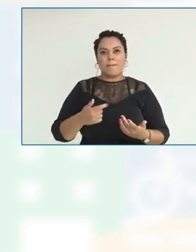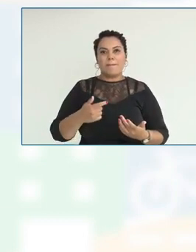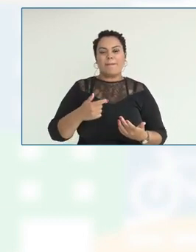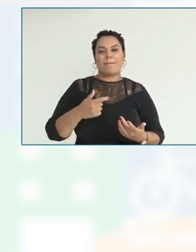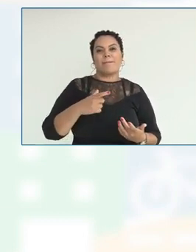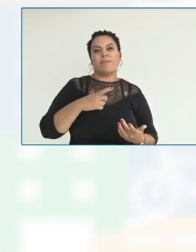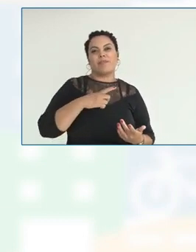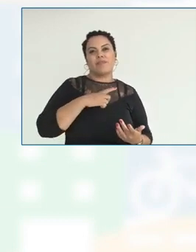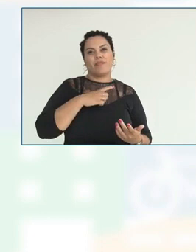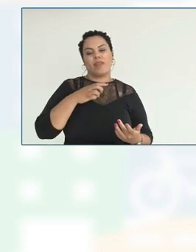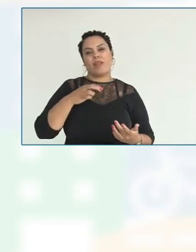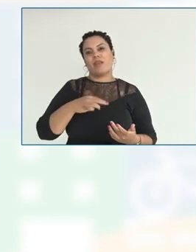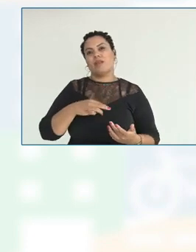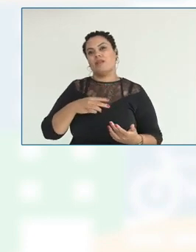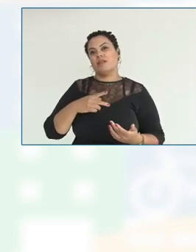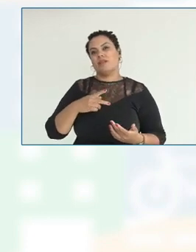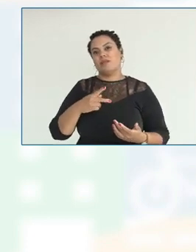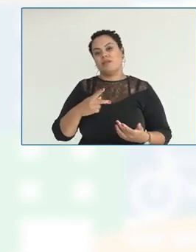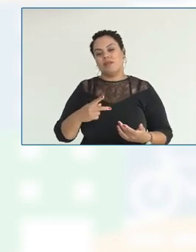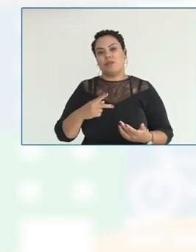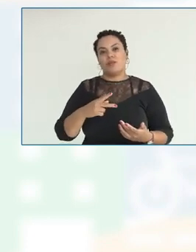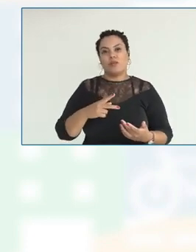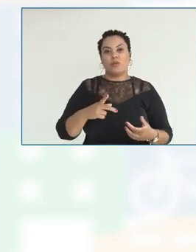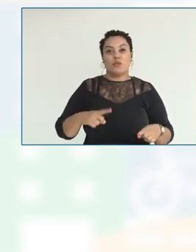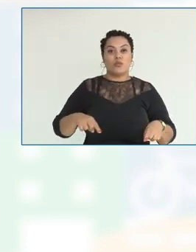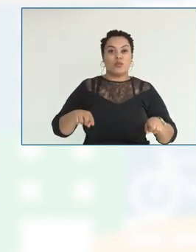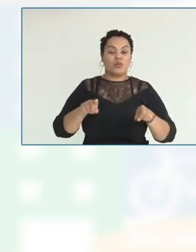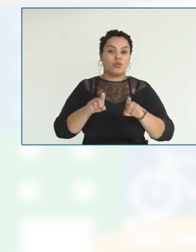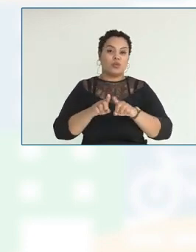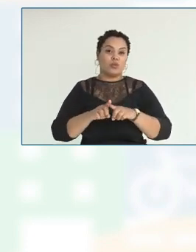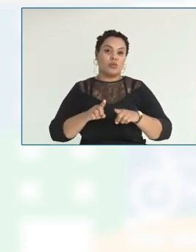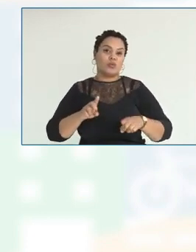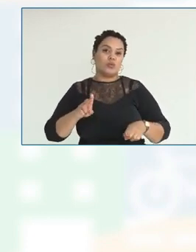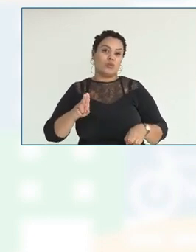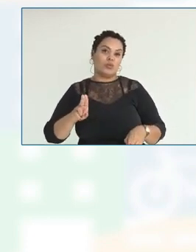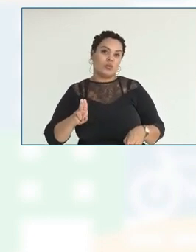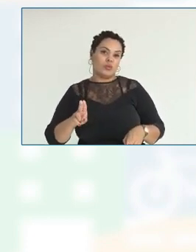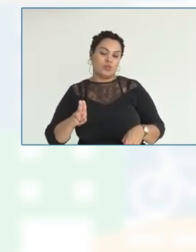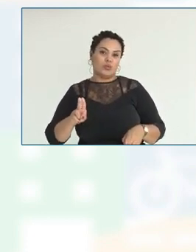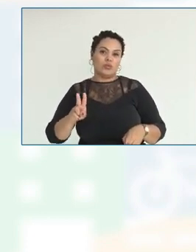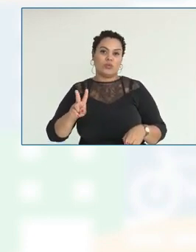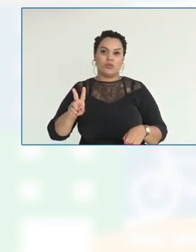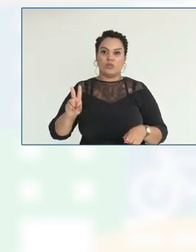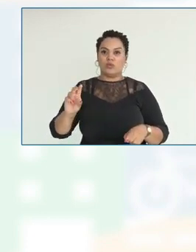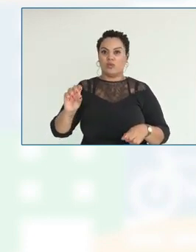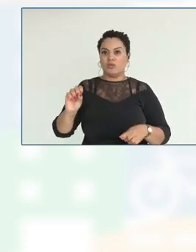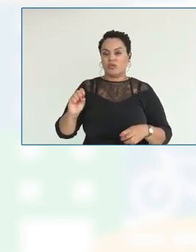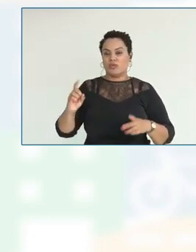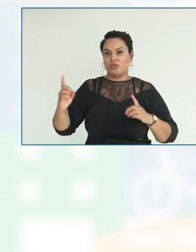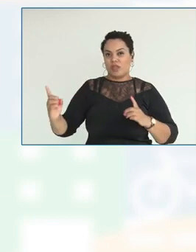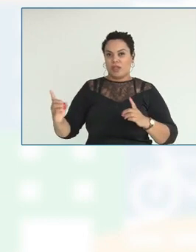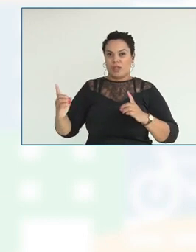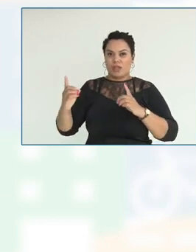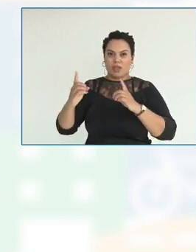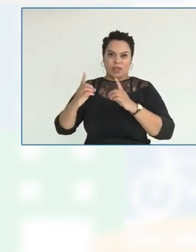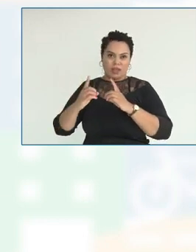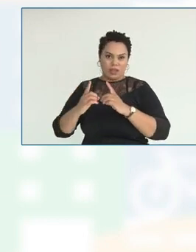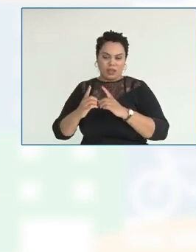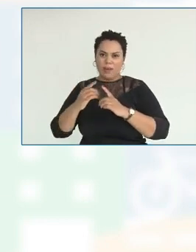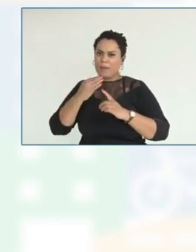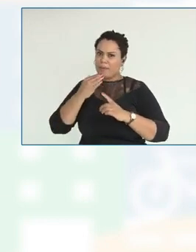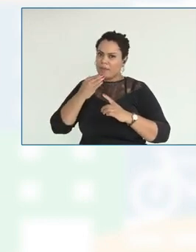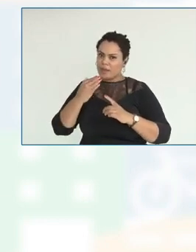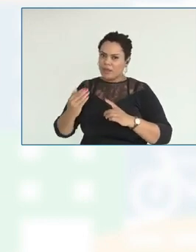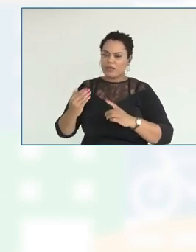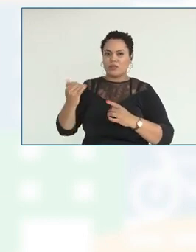atuando junto ou com a UVS de atendimento ou com a UVS de residência, pedindo complementação de informações sobre o